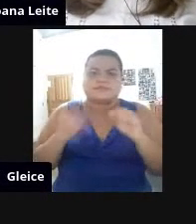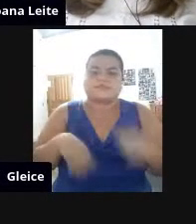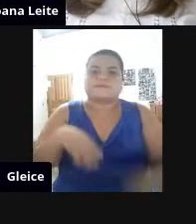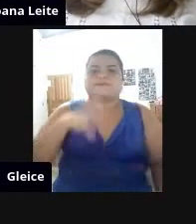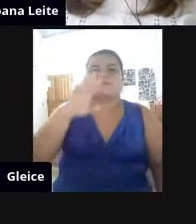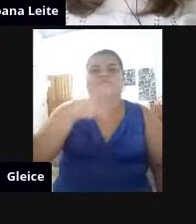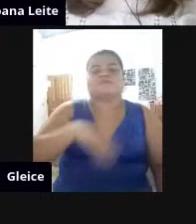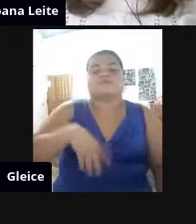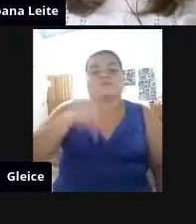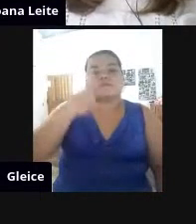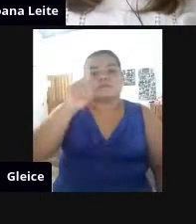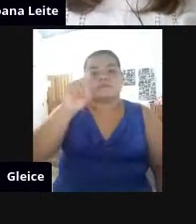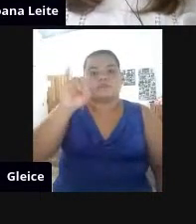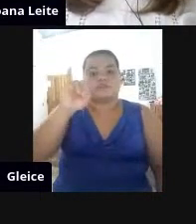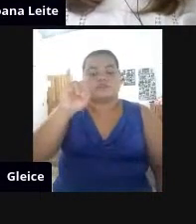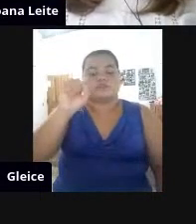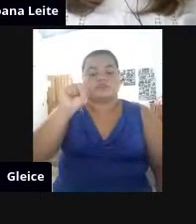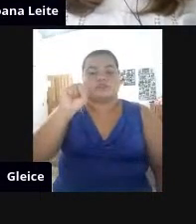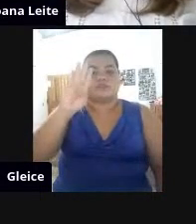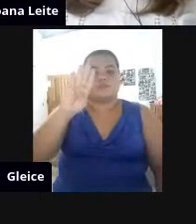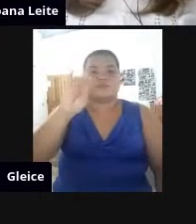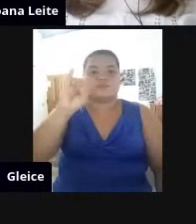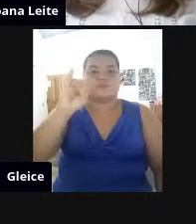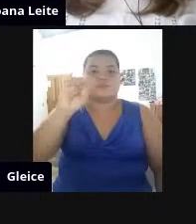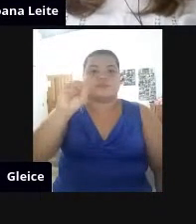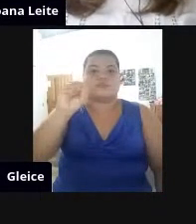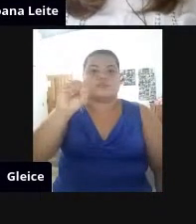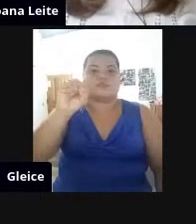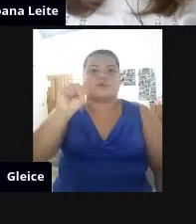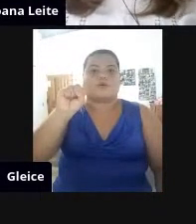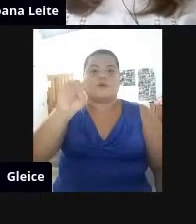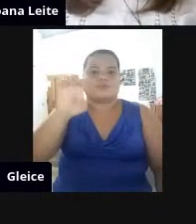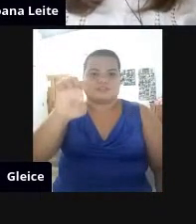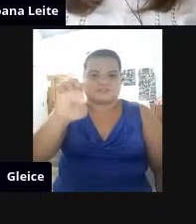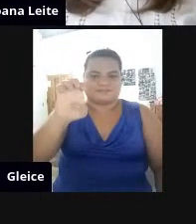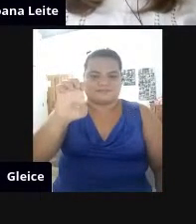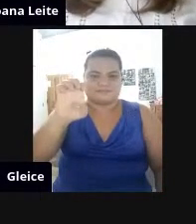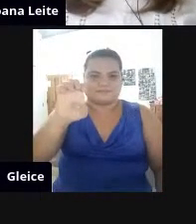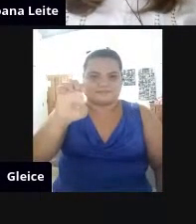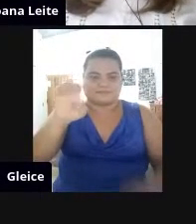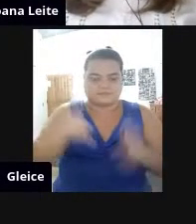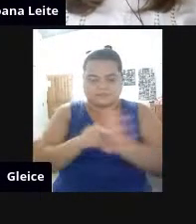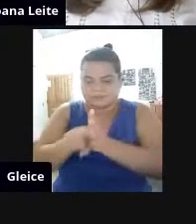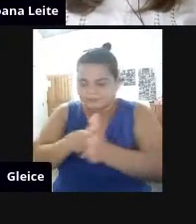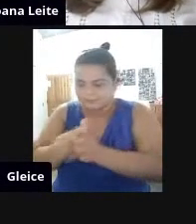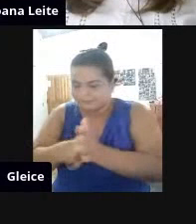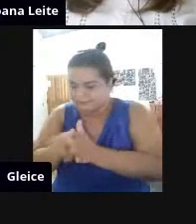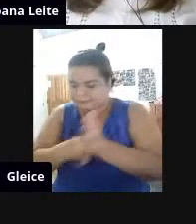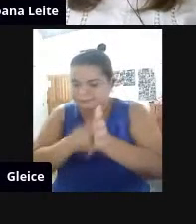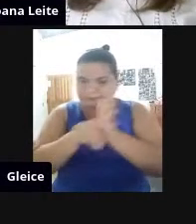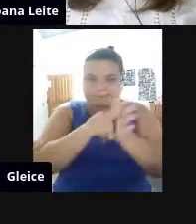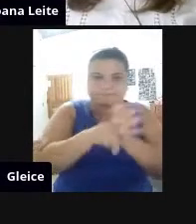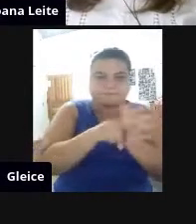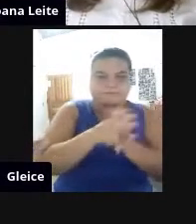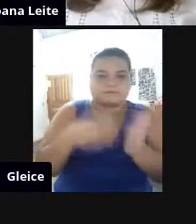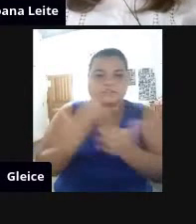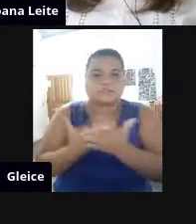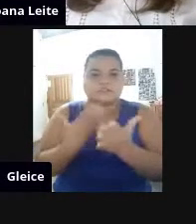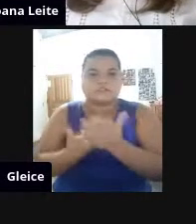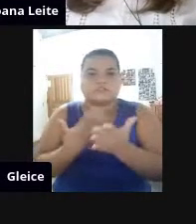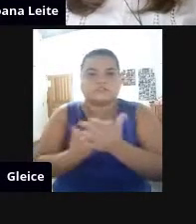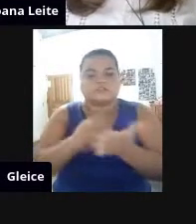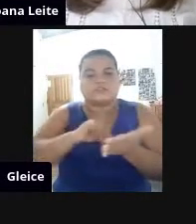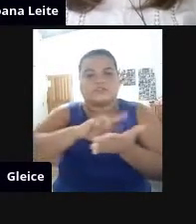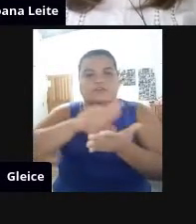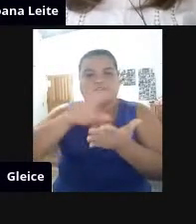disbiose, hoje, é um dos distúrbios mais investigados em várias patologias, né? Ela cada vez mais, quanto mais a